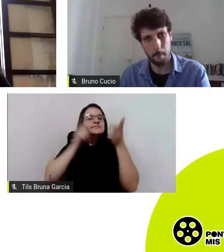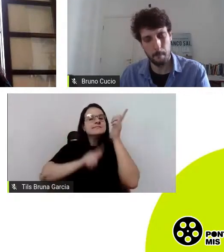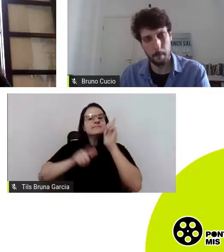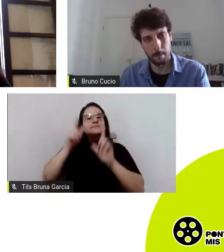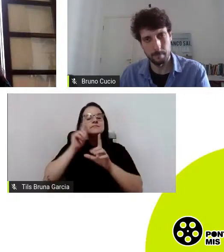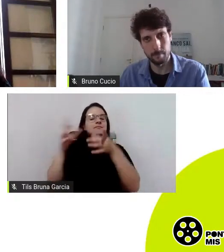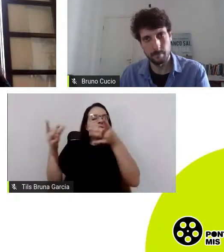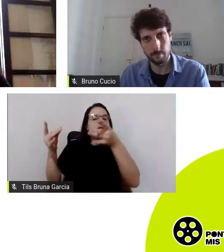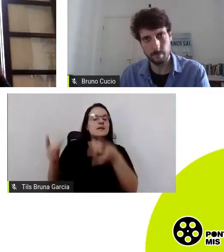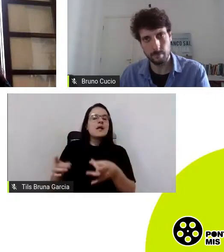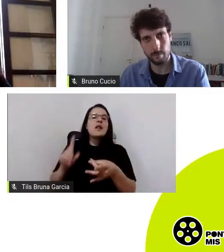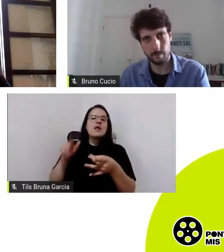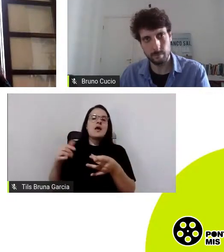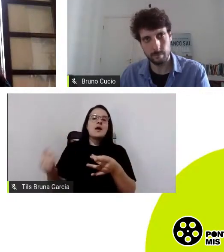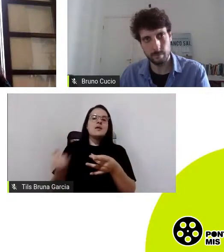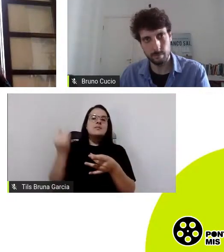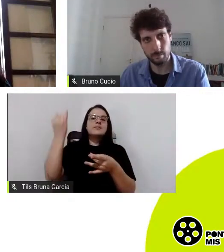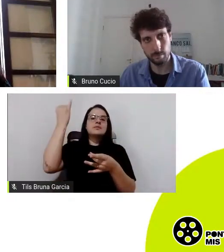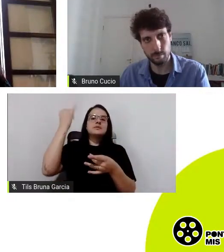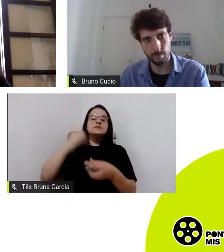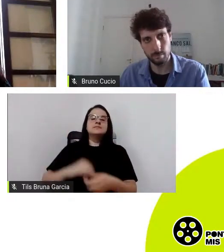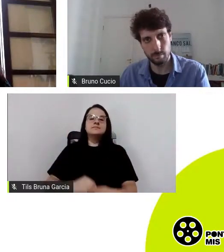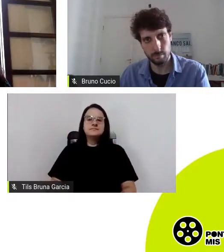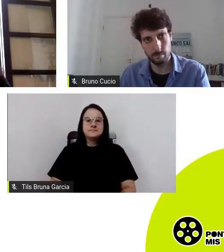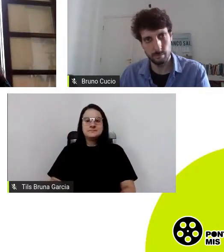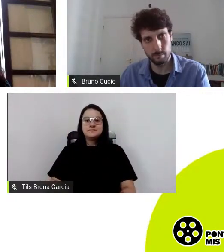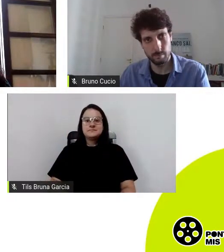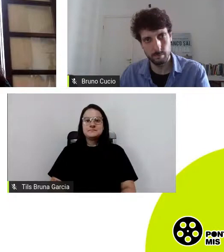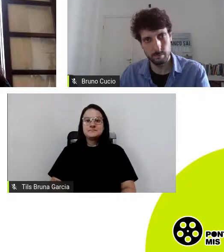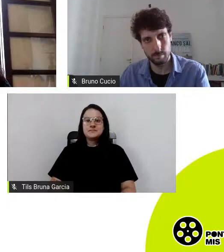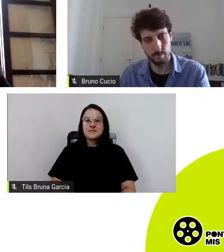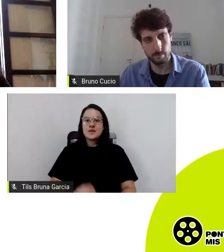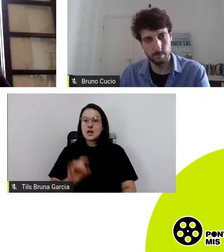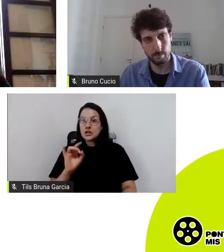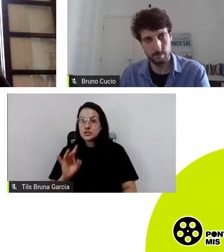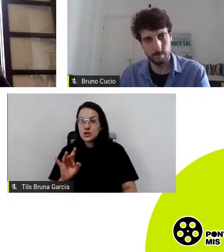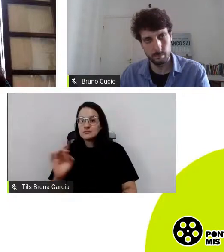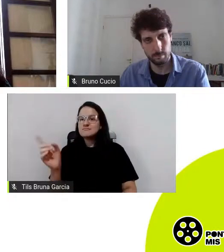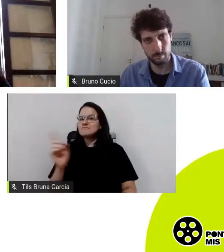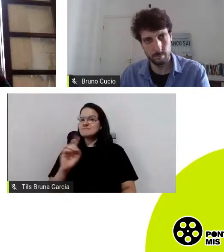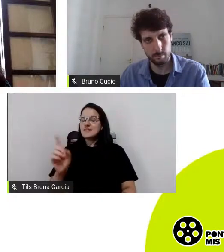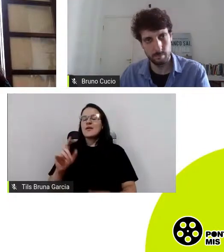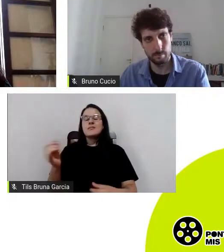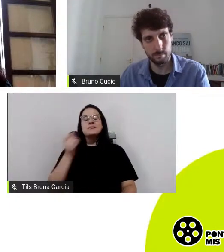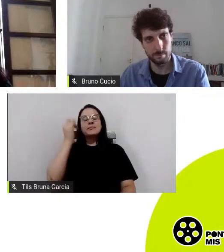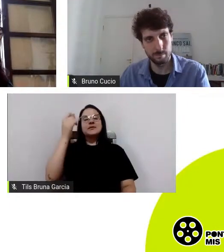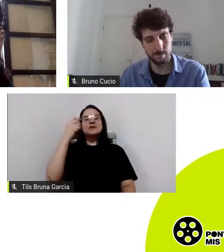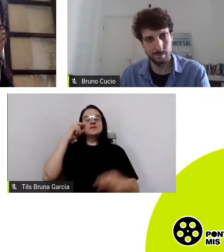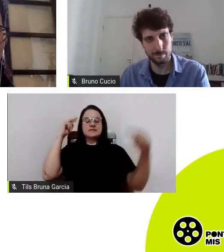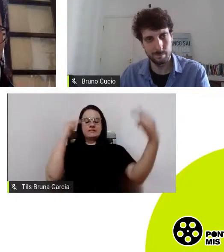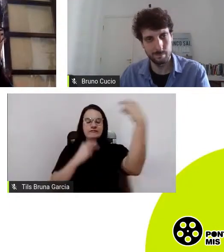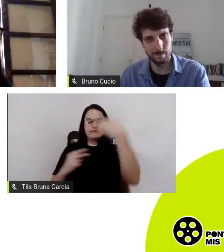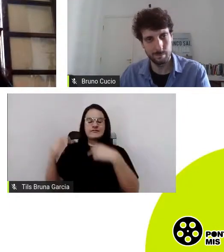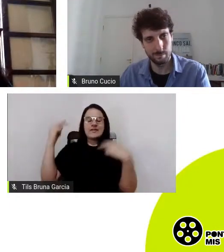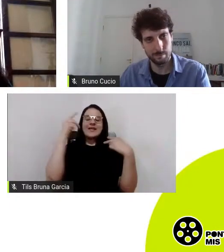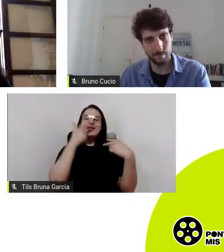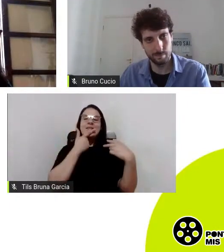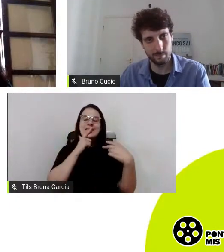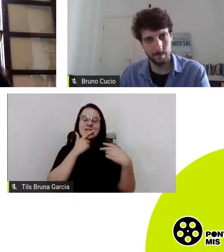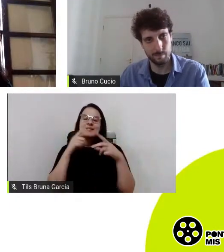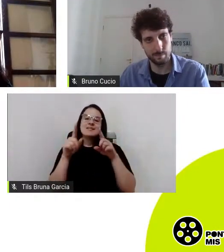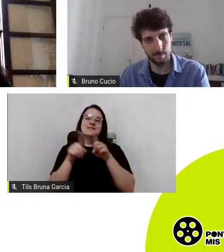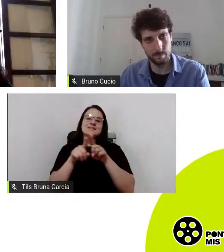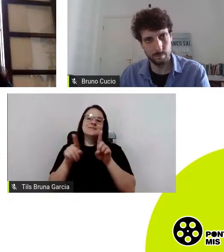são importantes também, né? E mais importante ainda é rir de si mesmo, né, então mais ou menos ainda, mais ainda